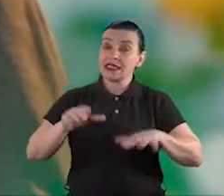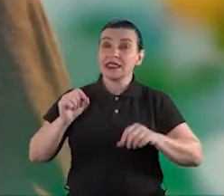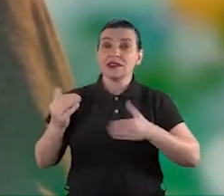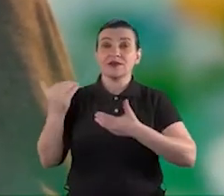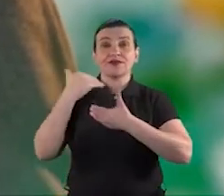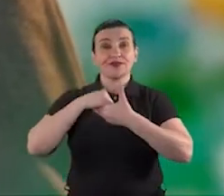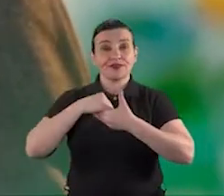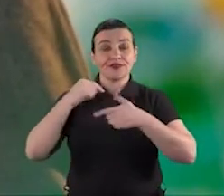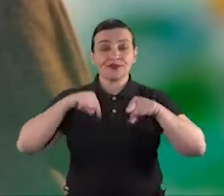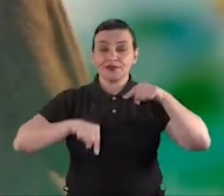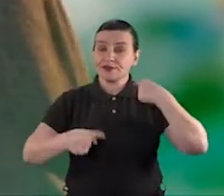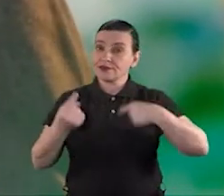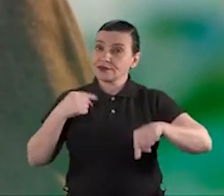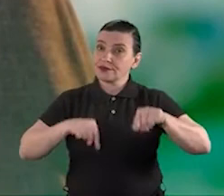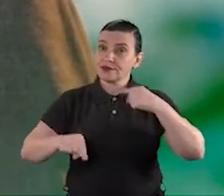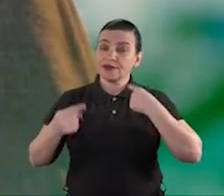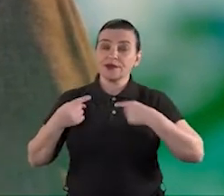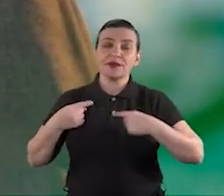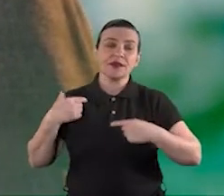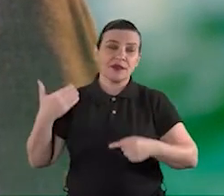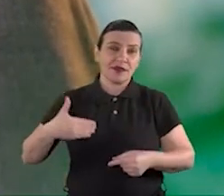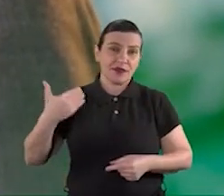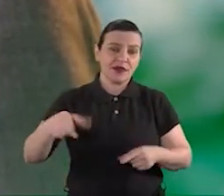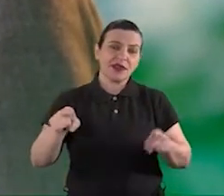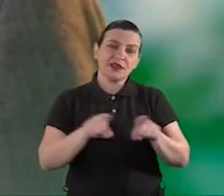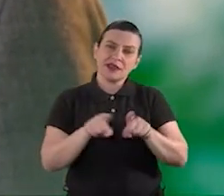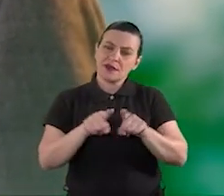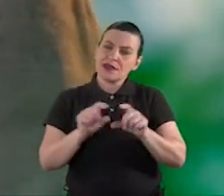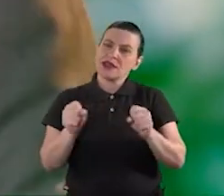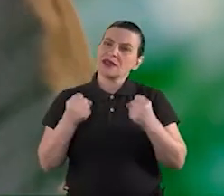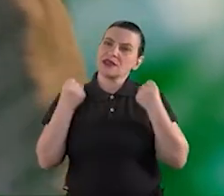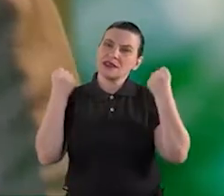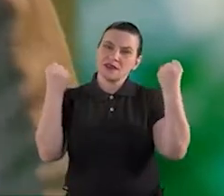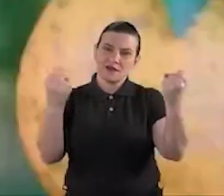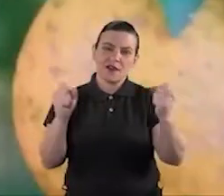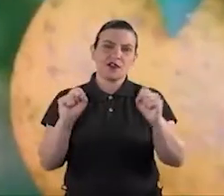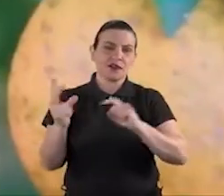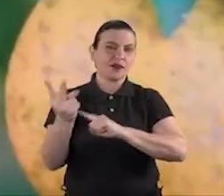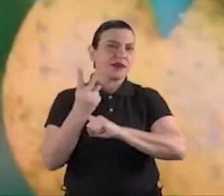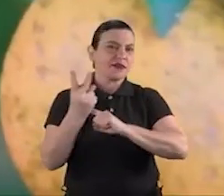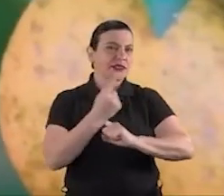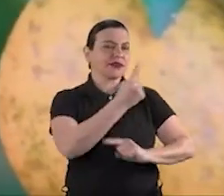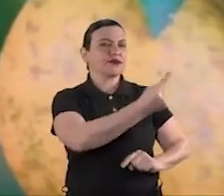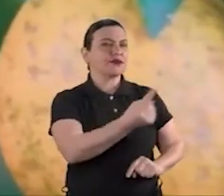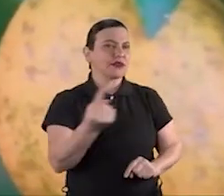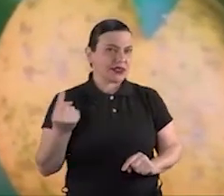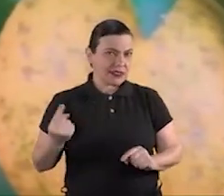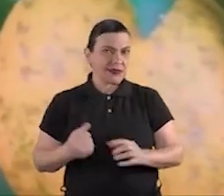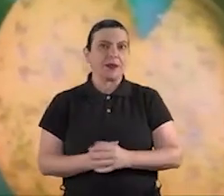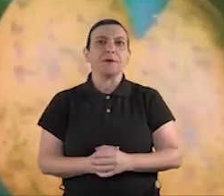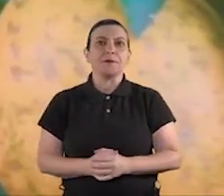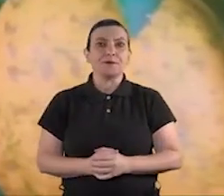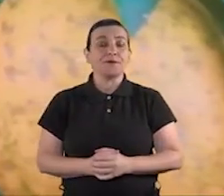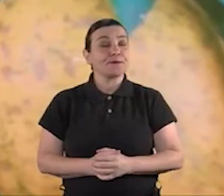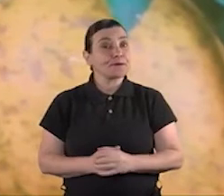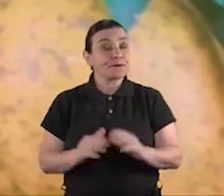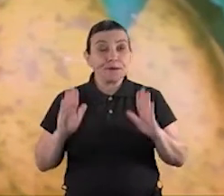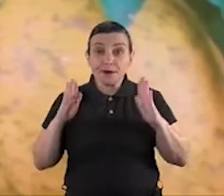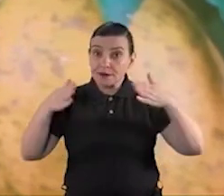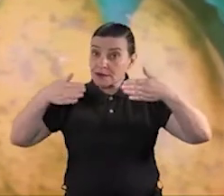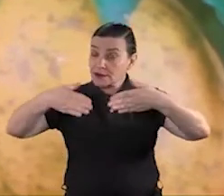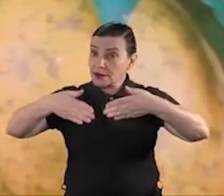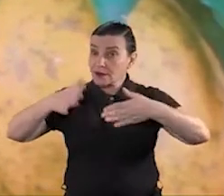imunologicas de longo prazo e finalmente Claro a nossos esforços de prevenção individual Bem Mais